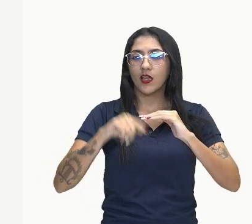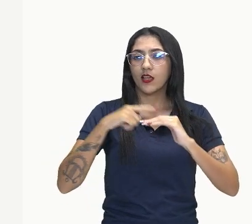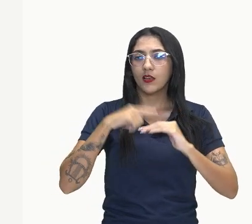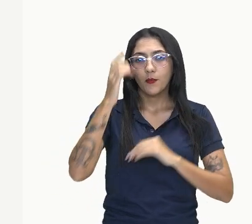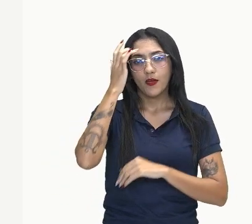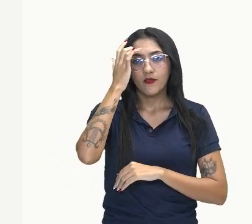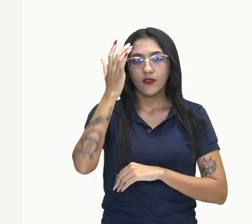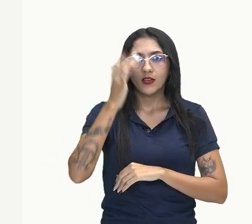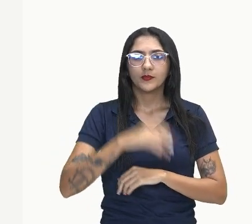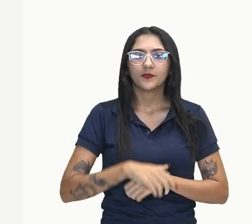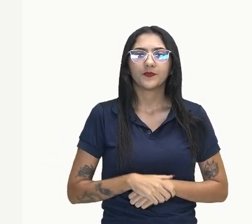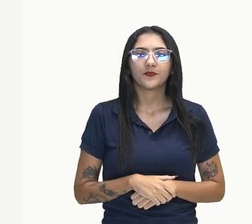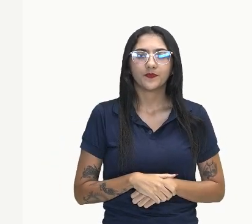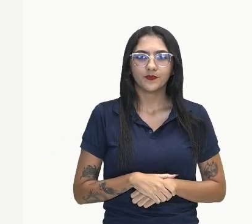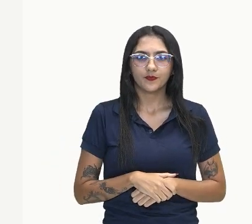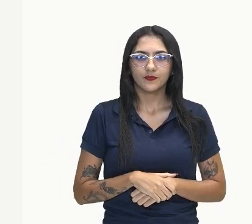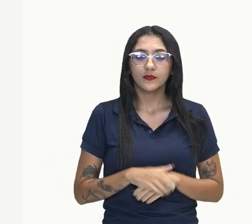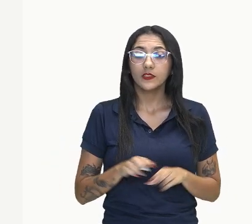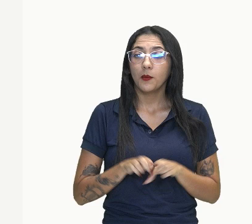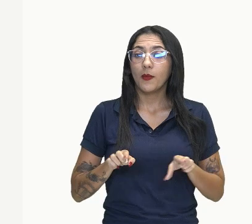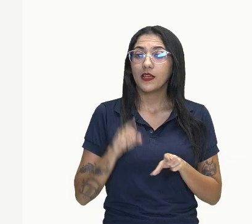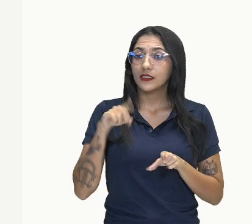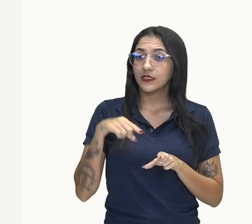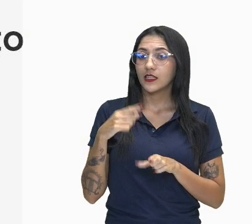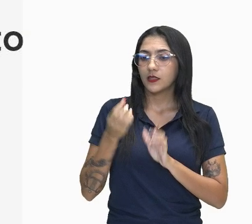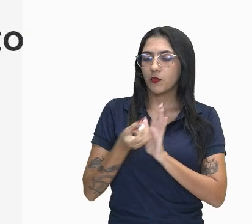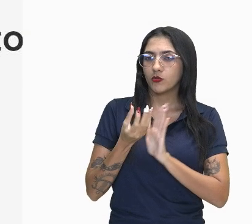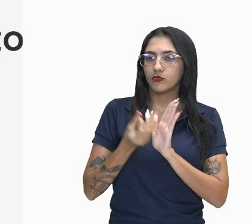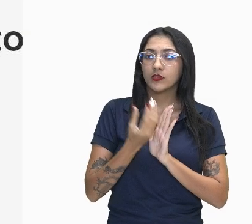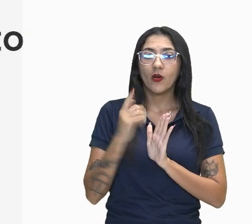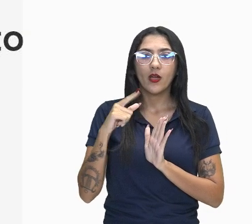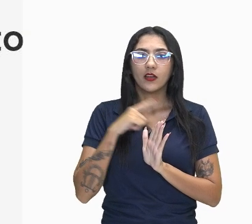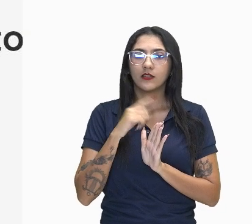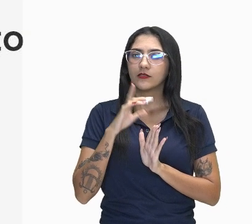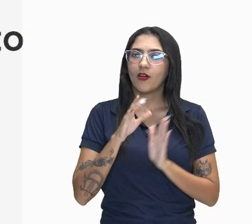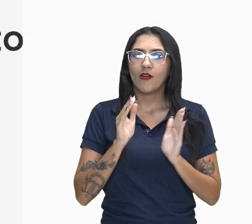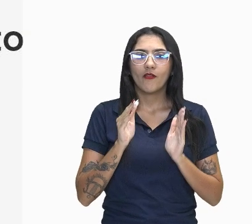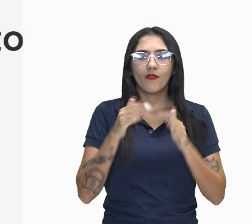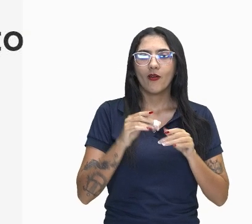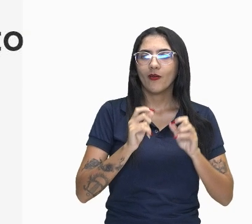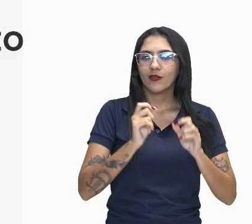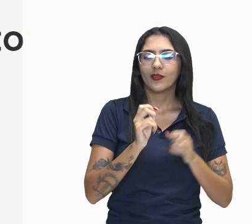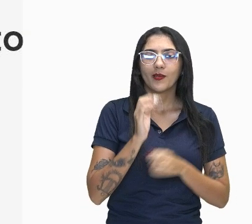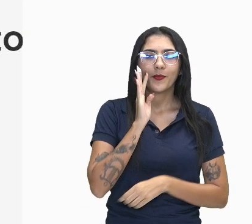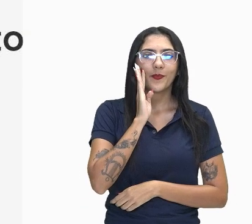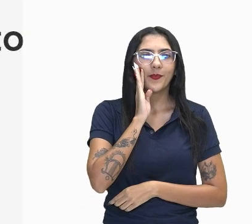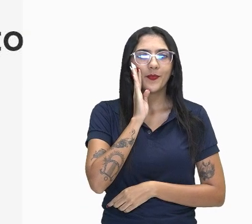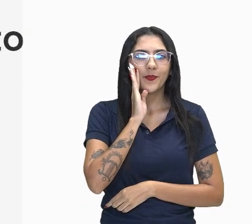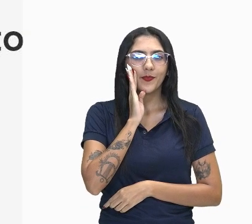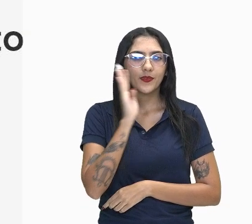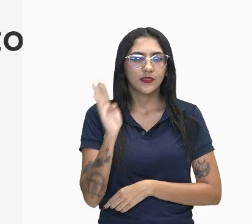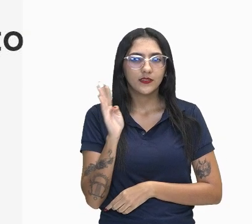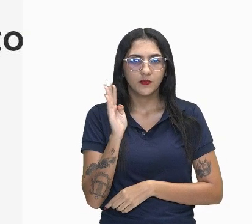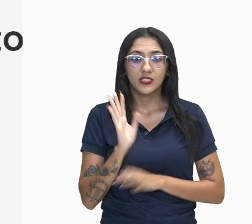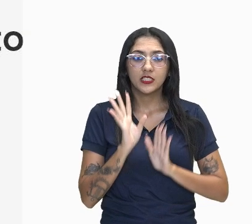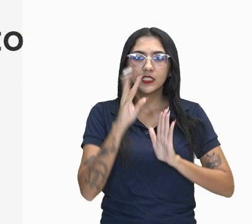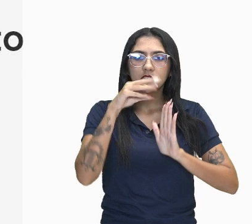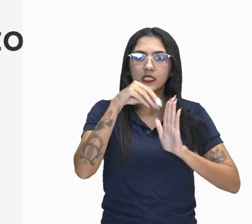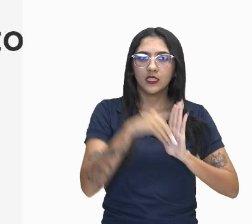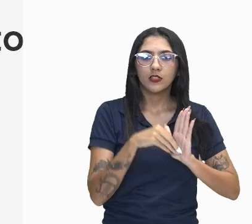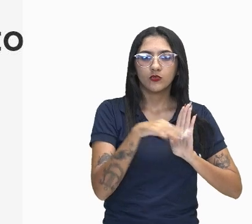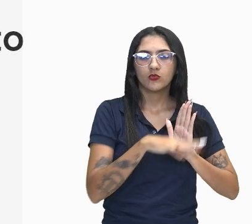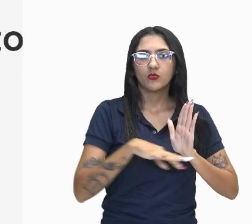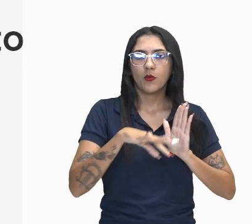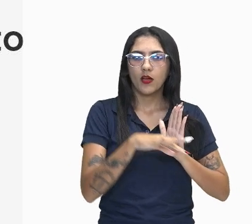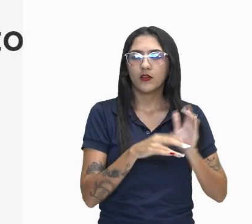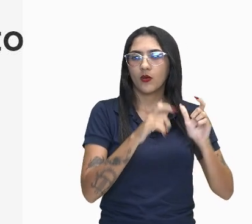Agora, essa produção, né, ela acaba sendo destinada principalmente ao consumo interno, tá?